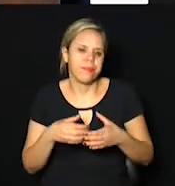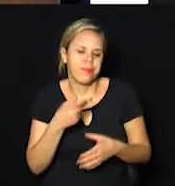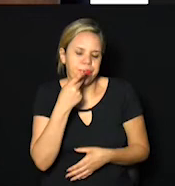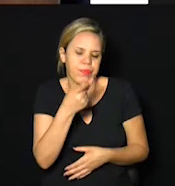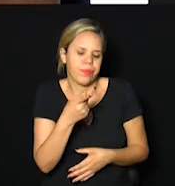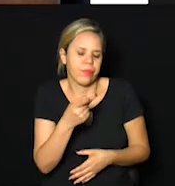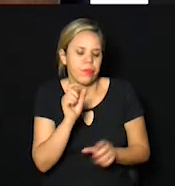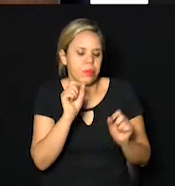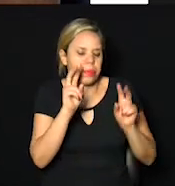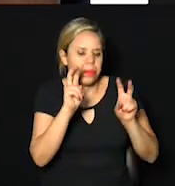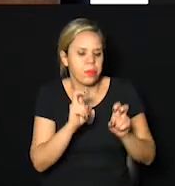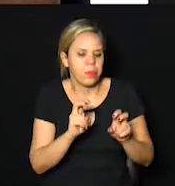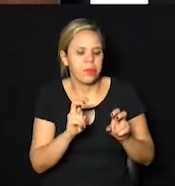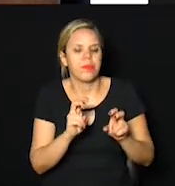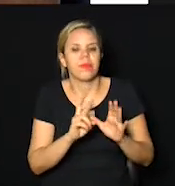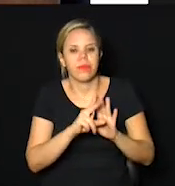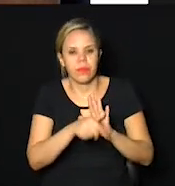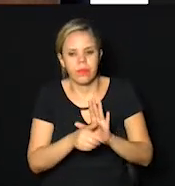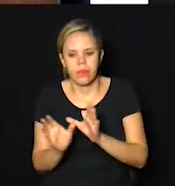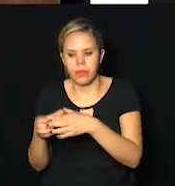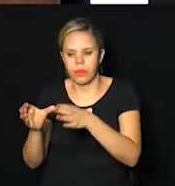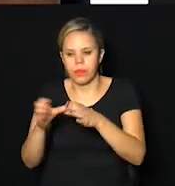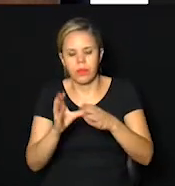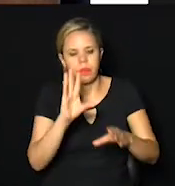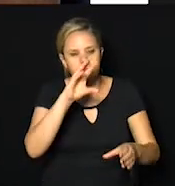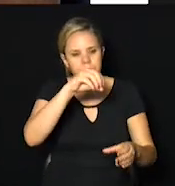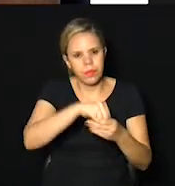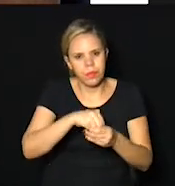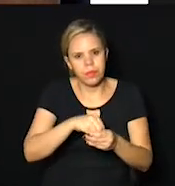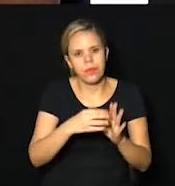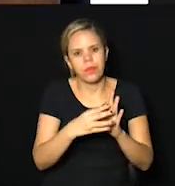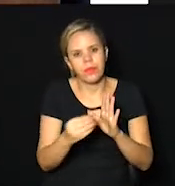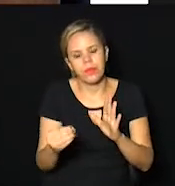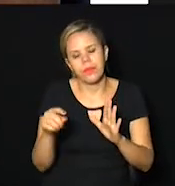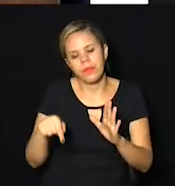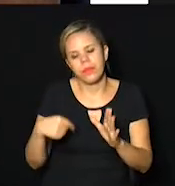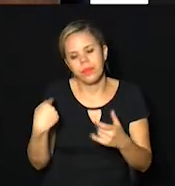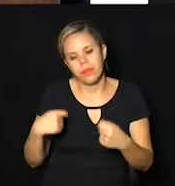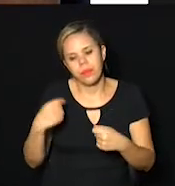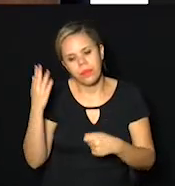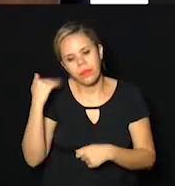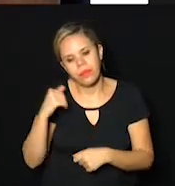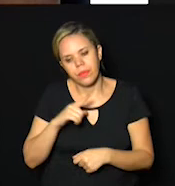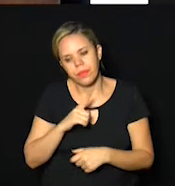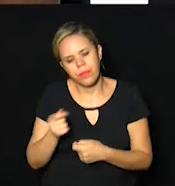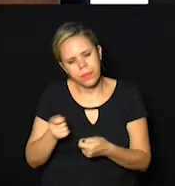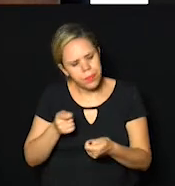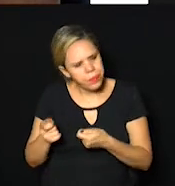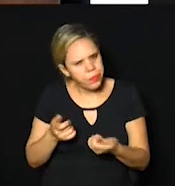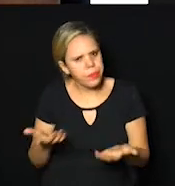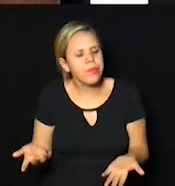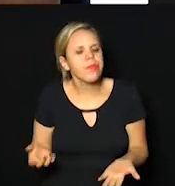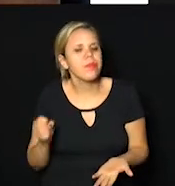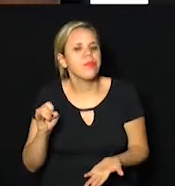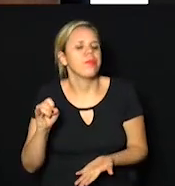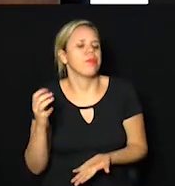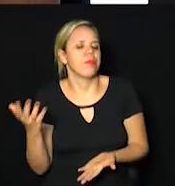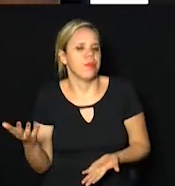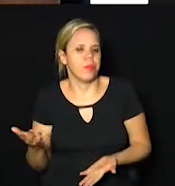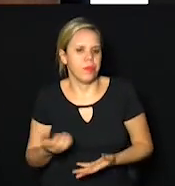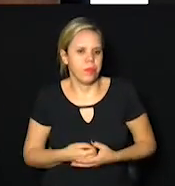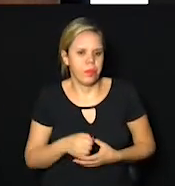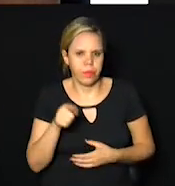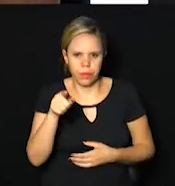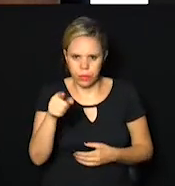tendência somente, são vários grupos dentro dessa tendência, mas eu preciso saber se eles estão dando conta. E se